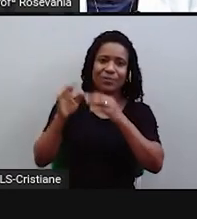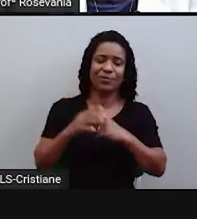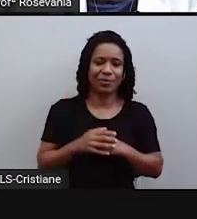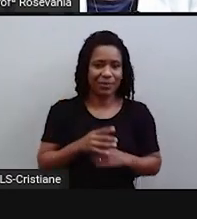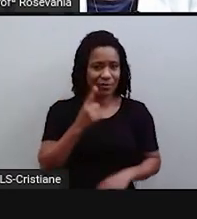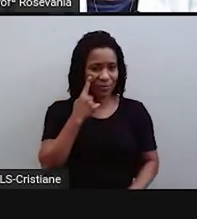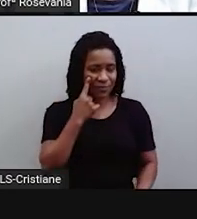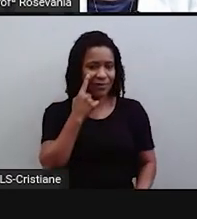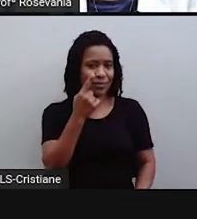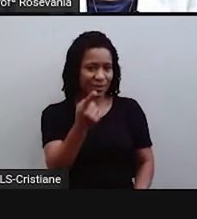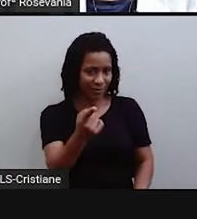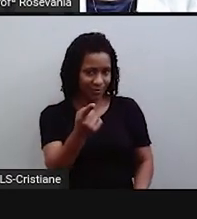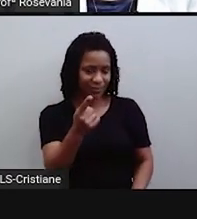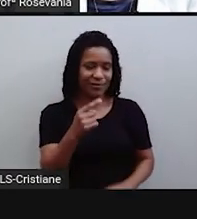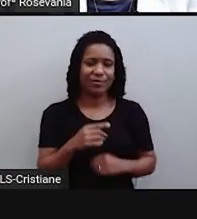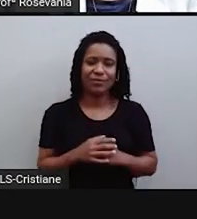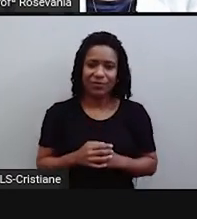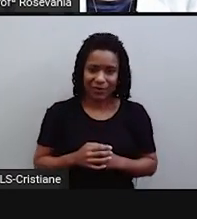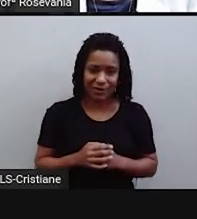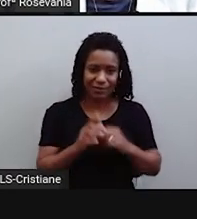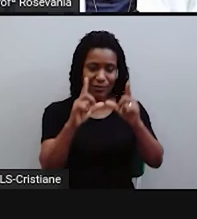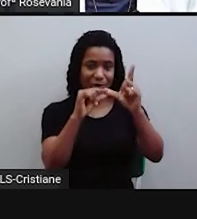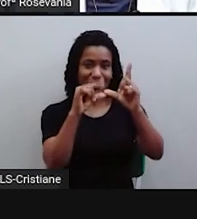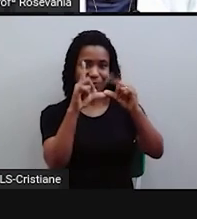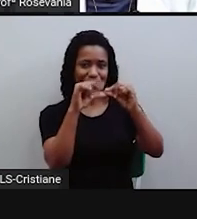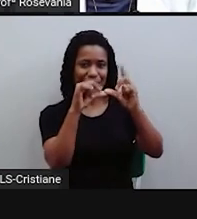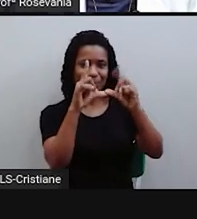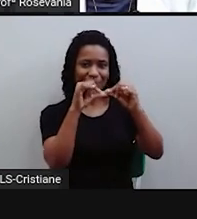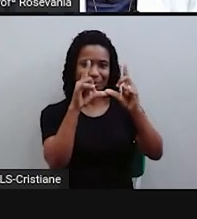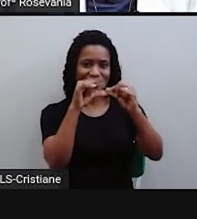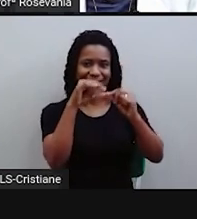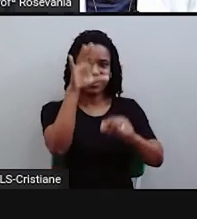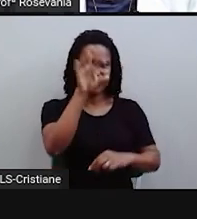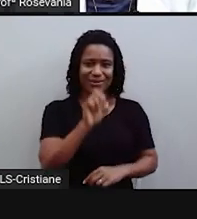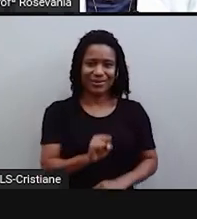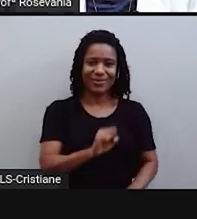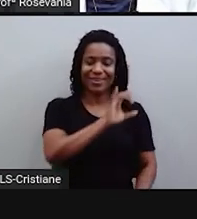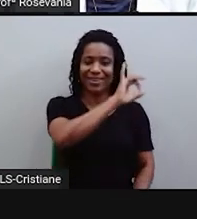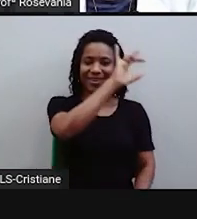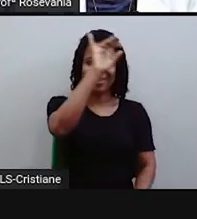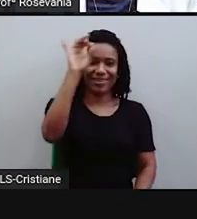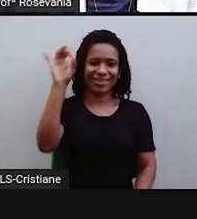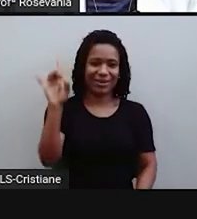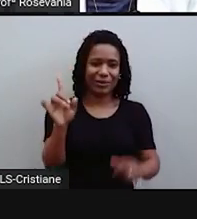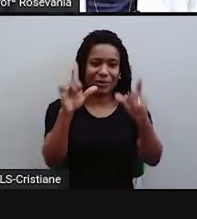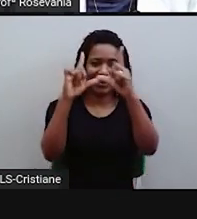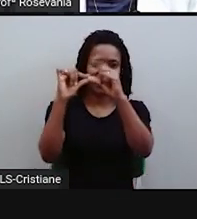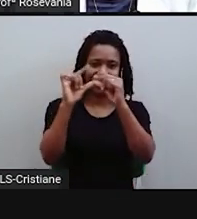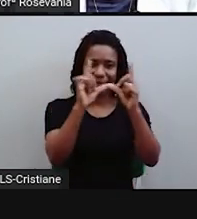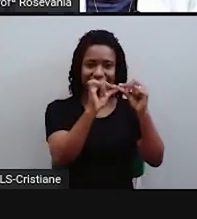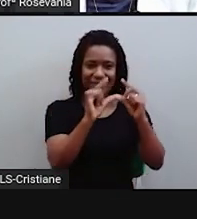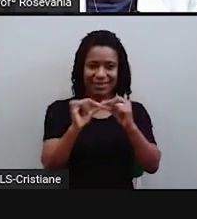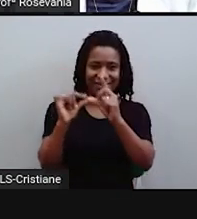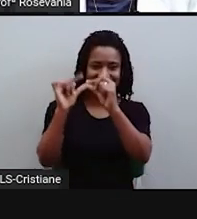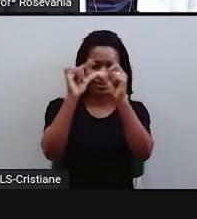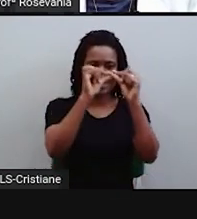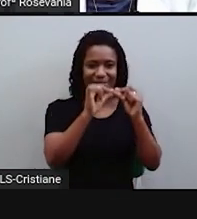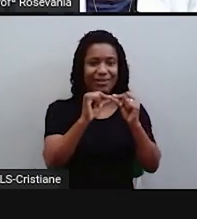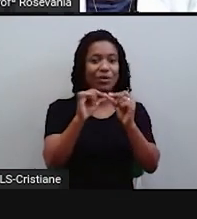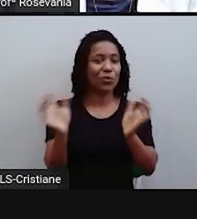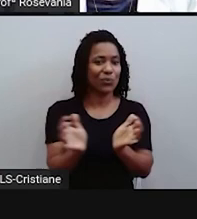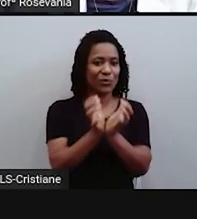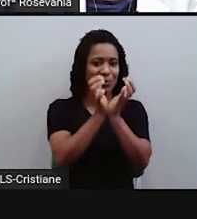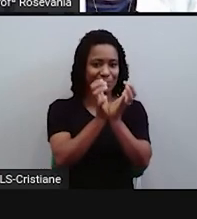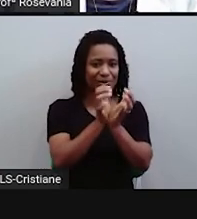né, aqui a imagem dela lá no espaço, bastante legal, e aqui mais ou menos onde é que elas estão, né, para a gente perceber. Então é a